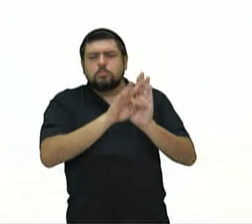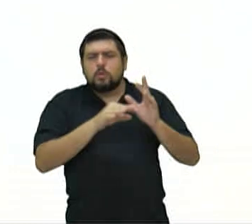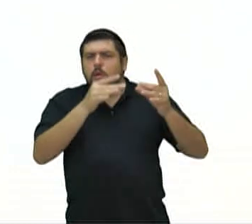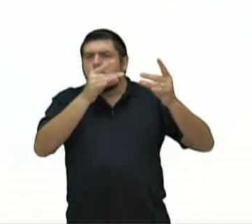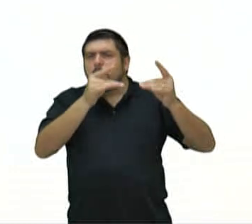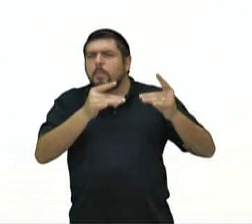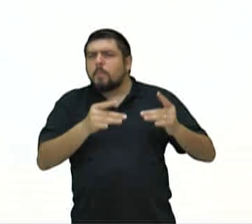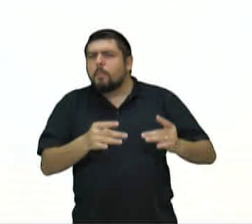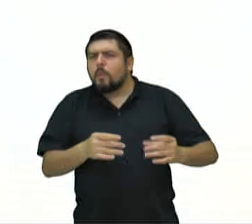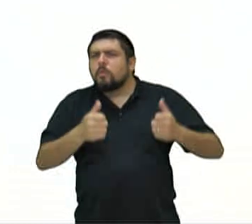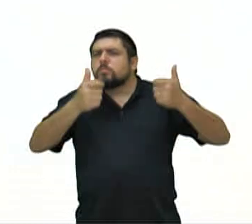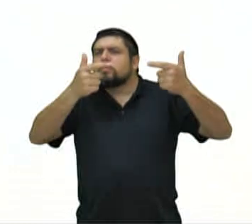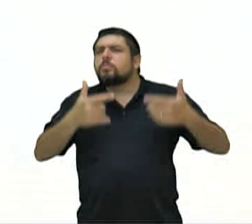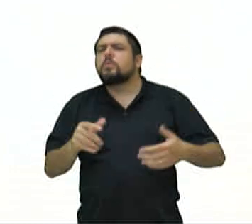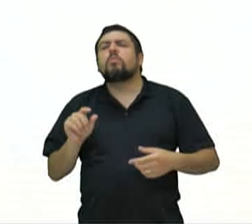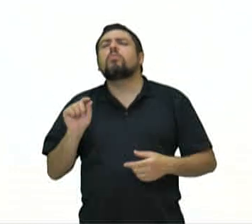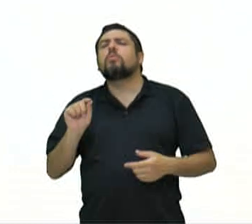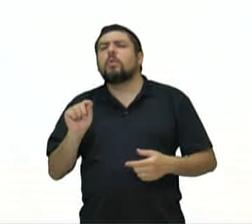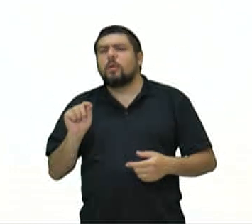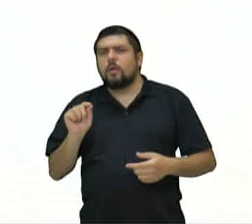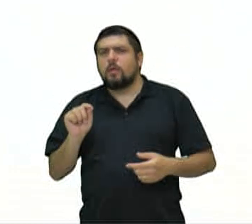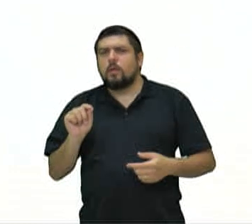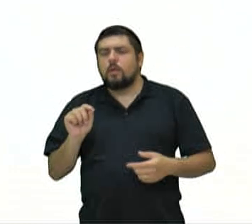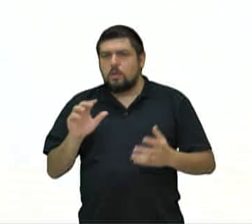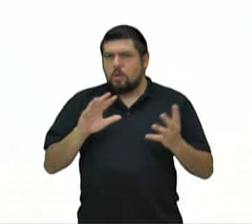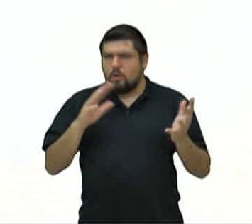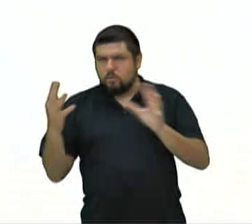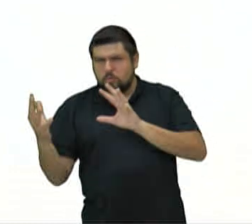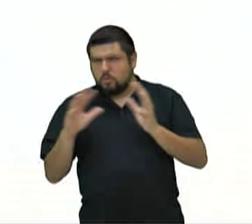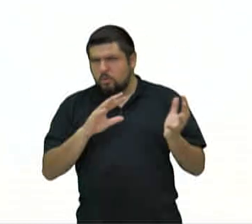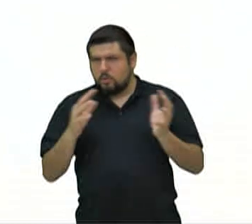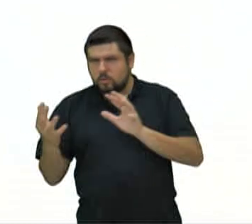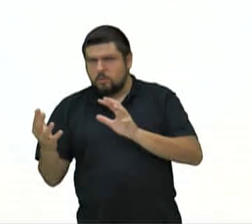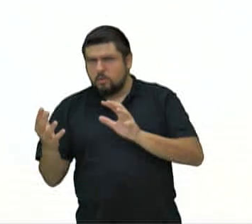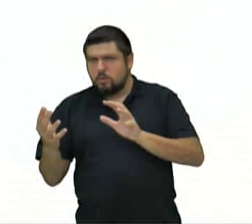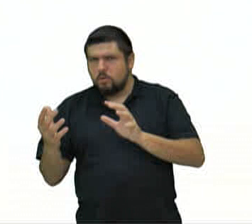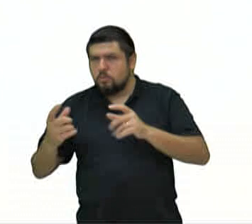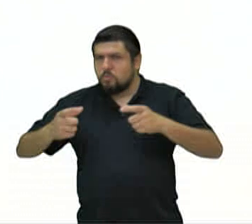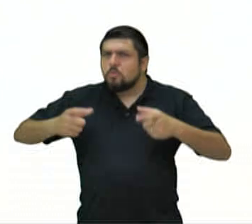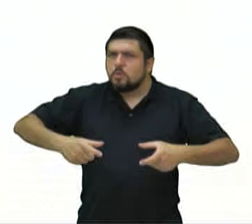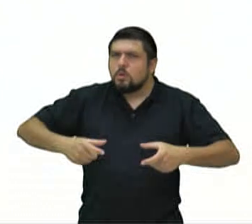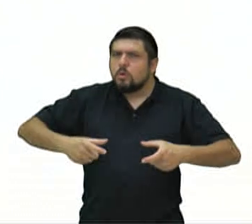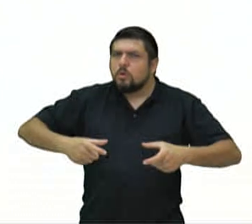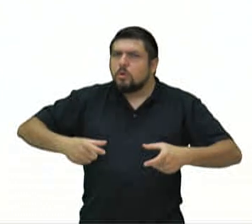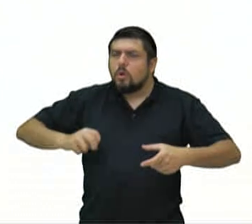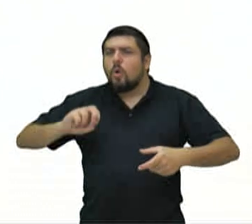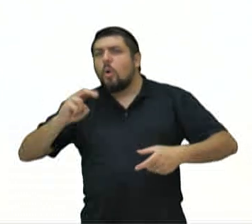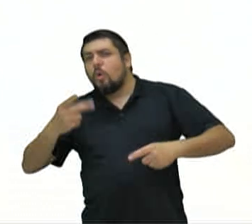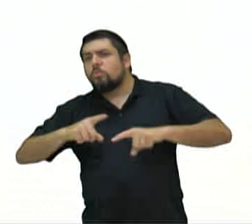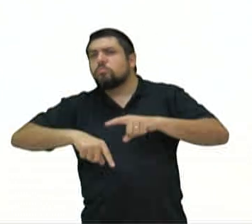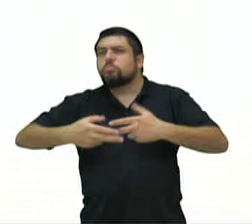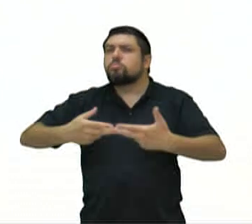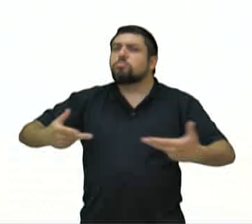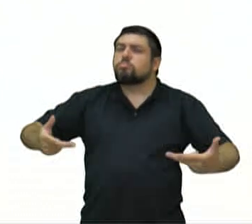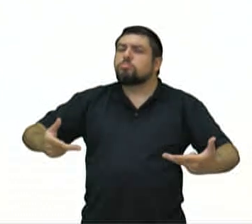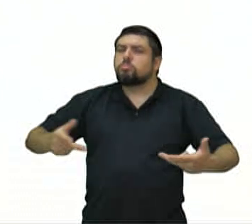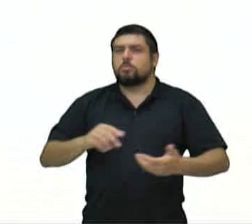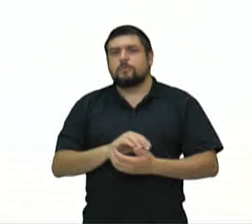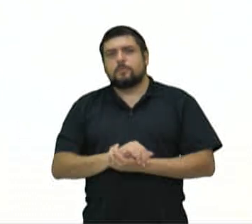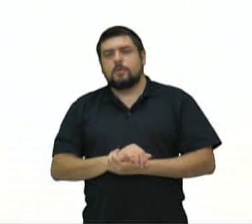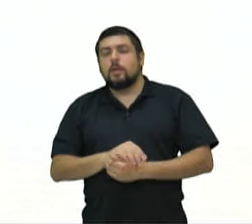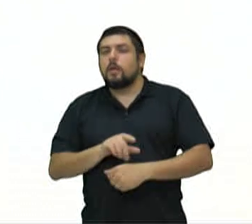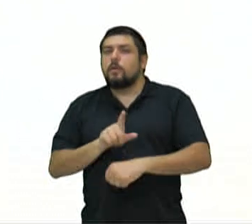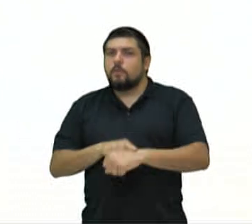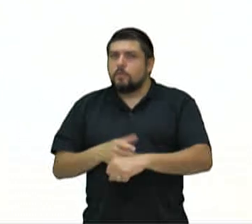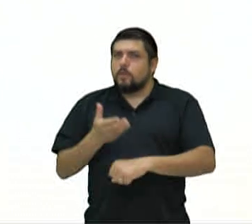quê? O que ela está descrevendo ali? O clima, o lugar ou um objeto? Então, vou dar um tempinho aí